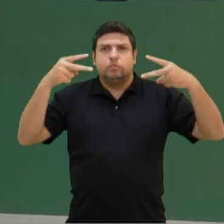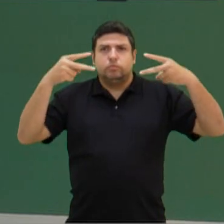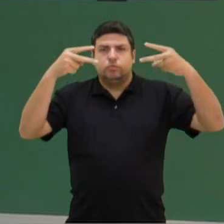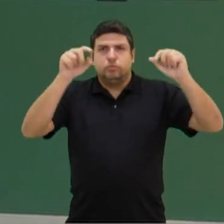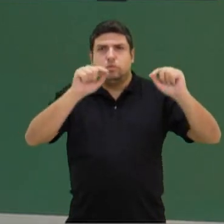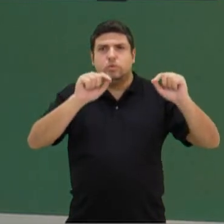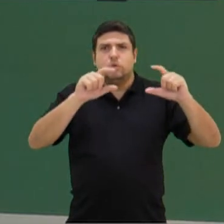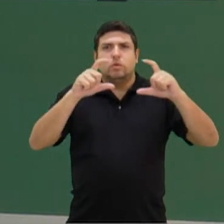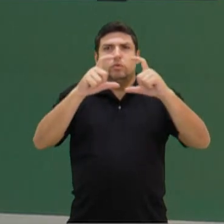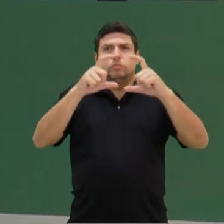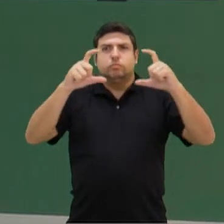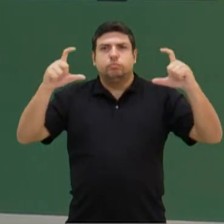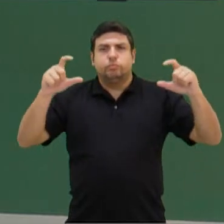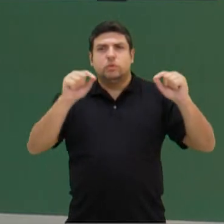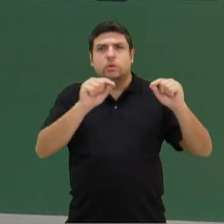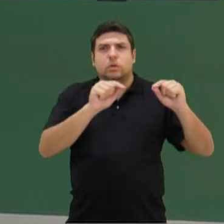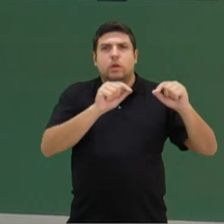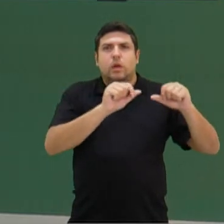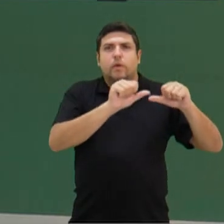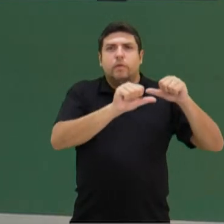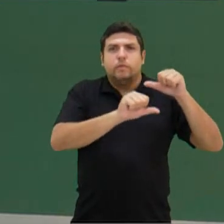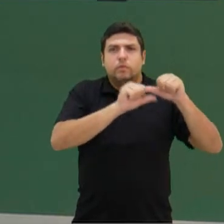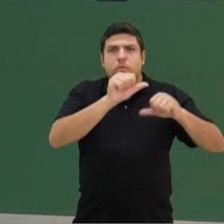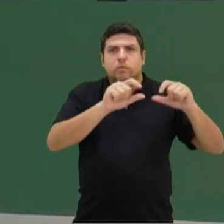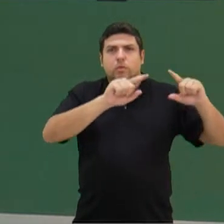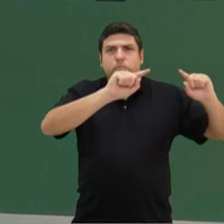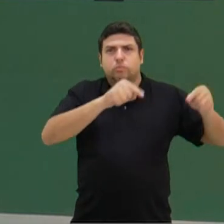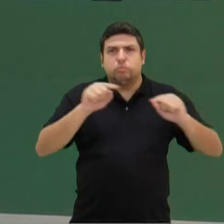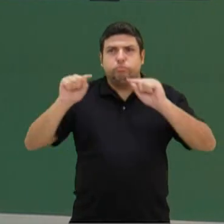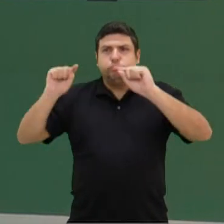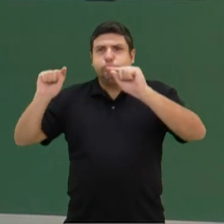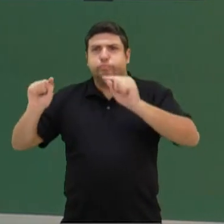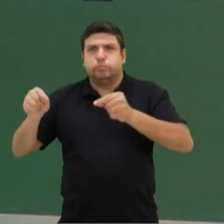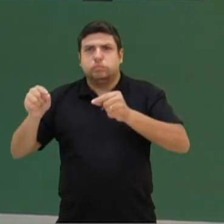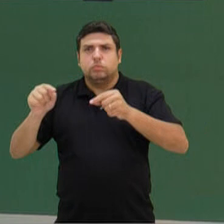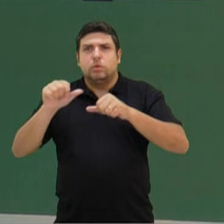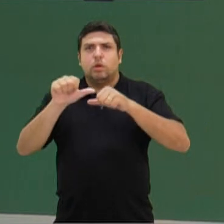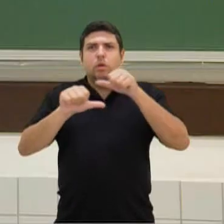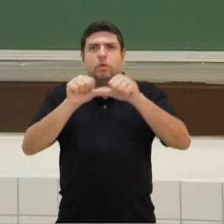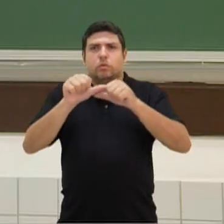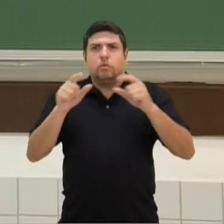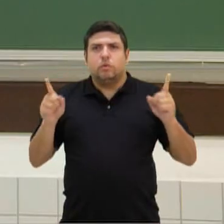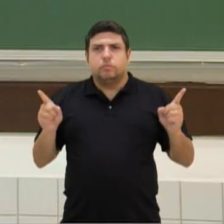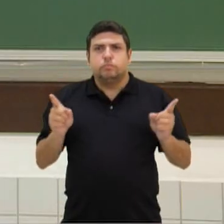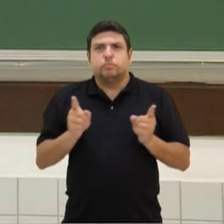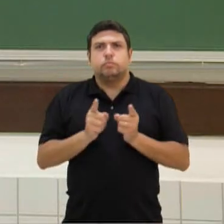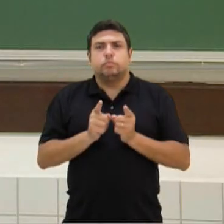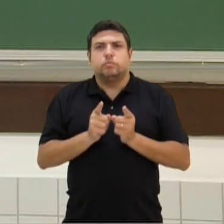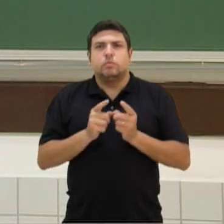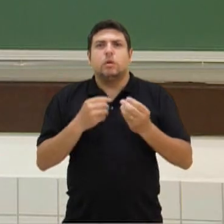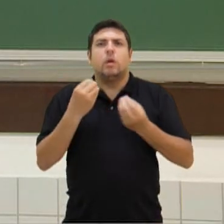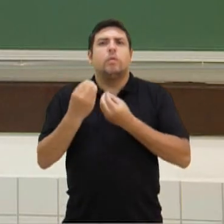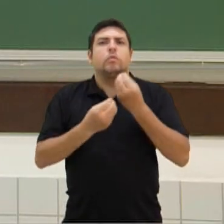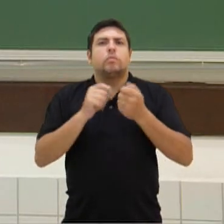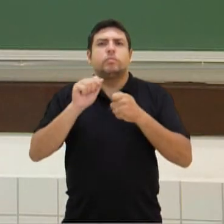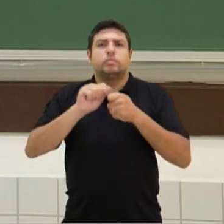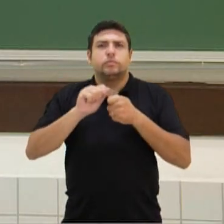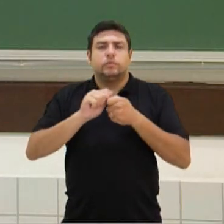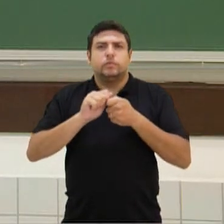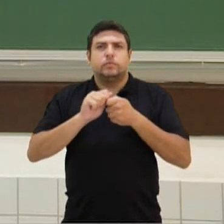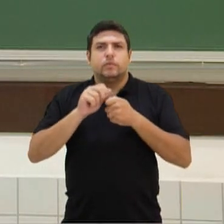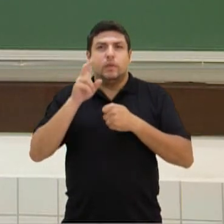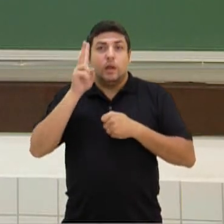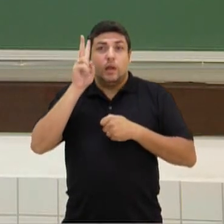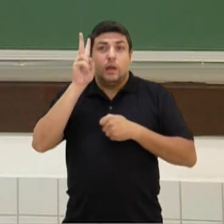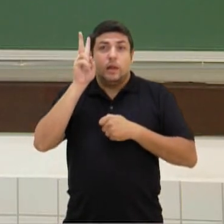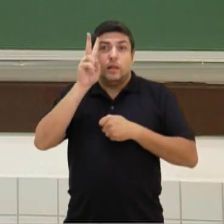formato de inequação para uma equação reduzida no formato de inequação. Como eu faço isso? Lembra daquele